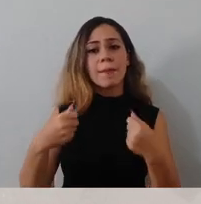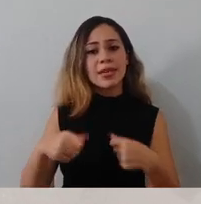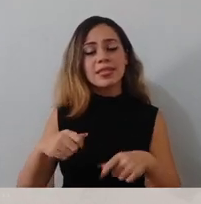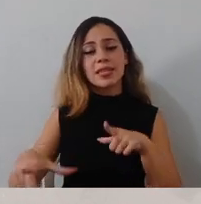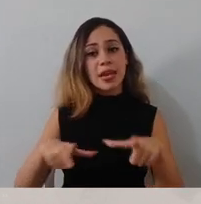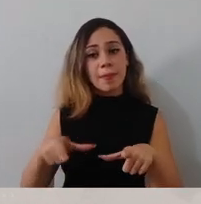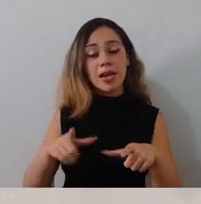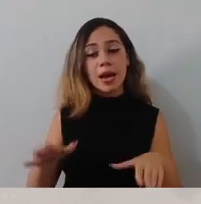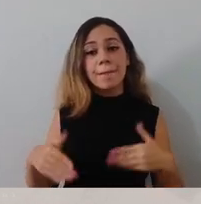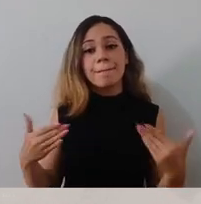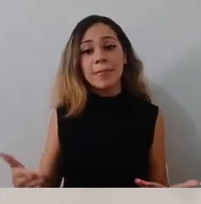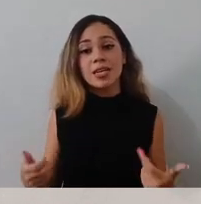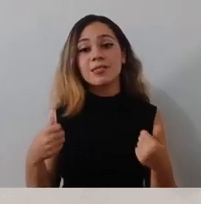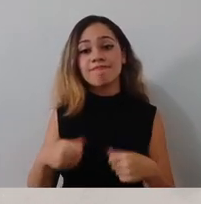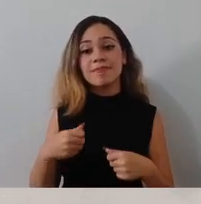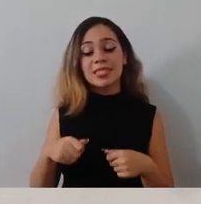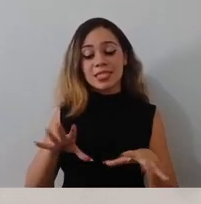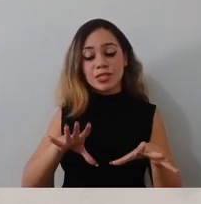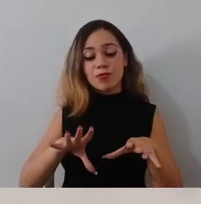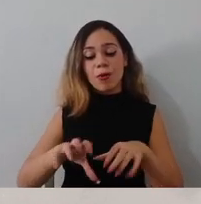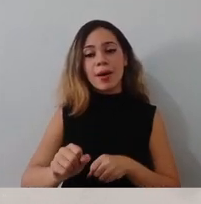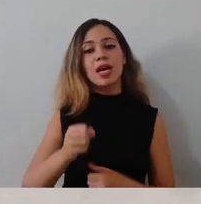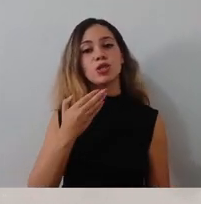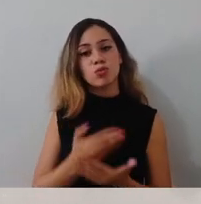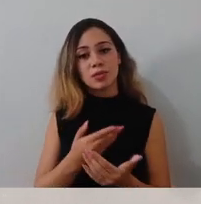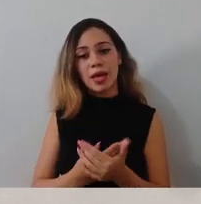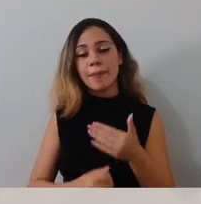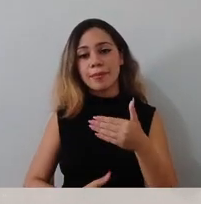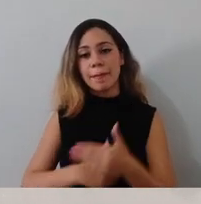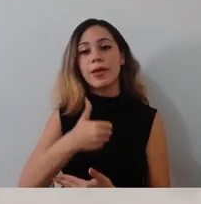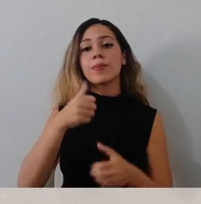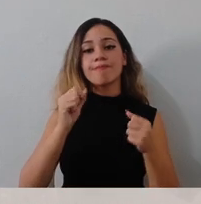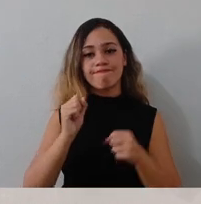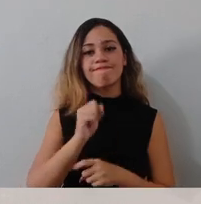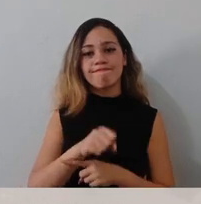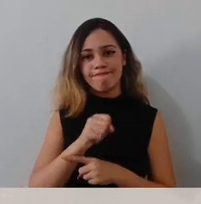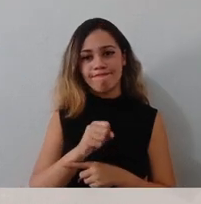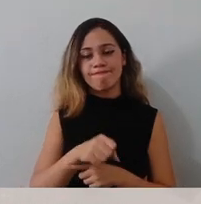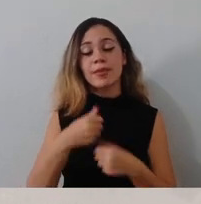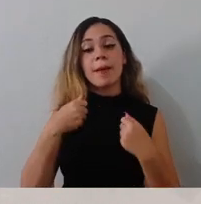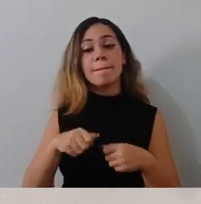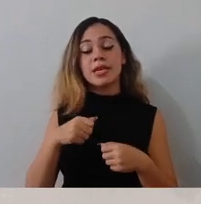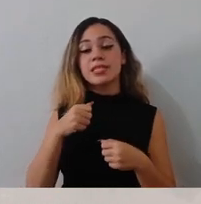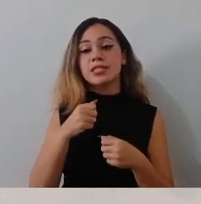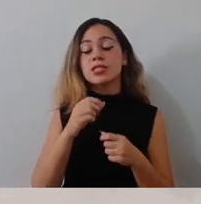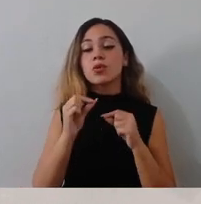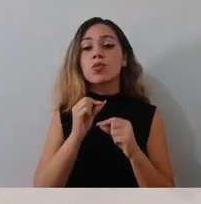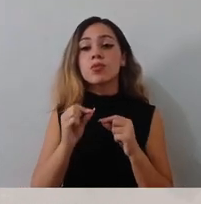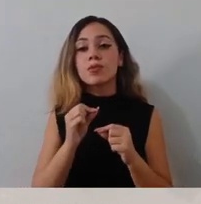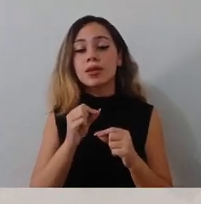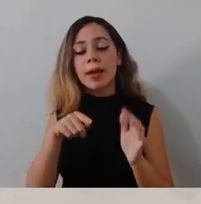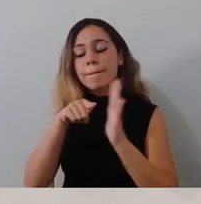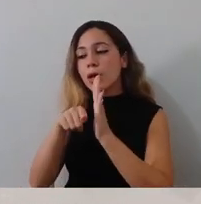trabalhar, mas antes vale a pena se qualificar e ter contato com essa pessoa